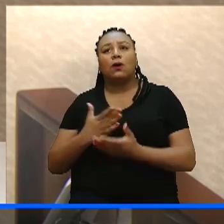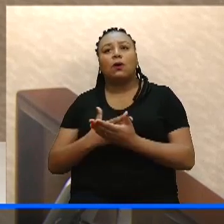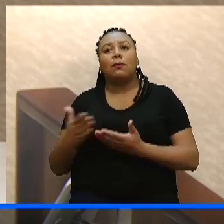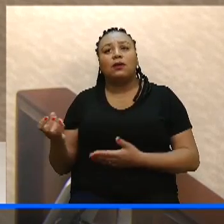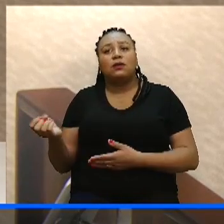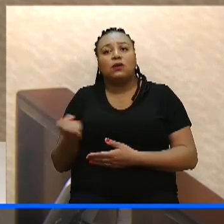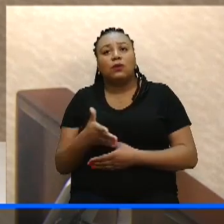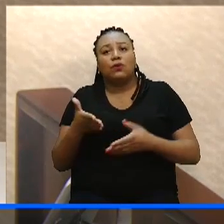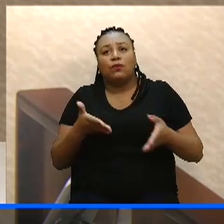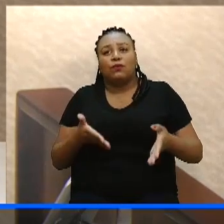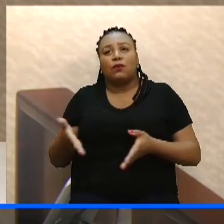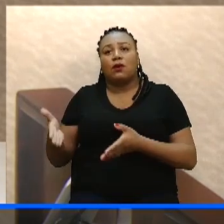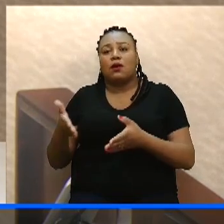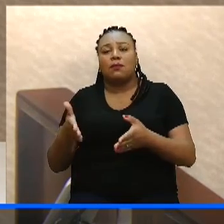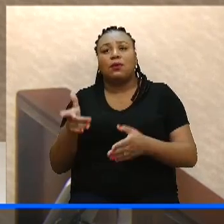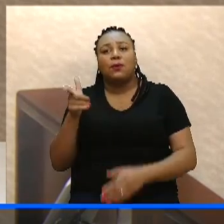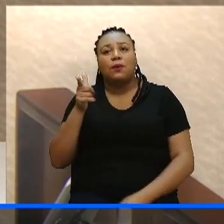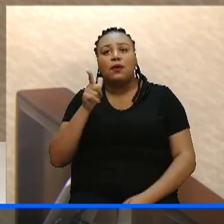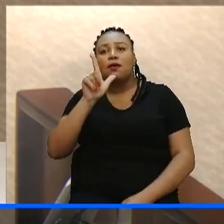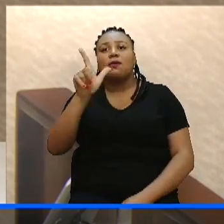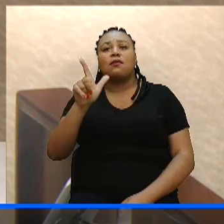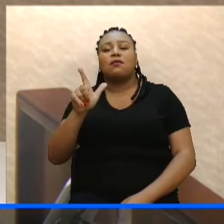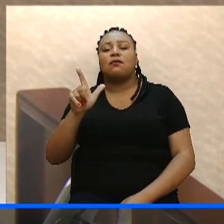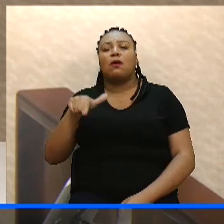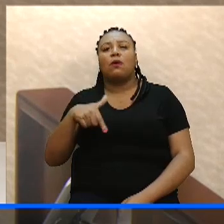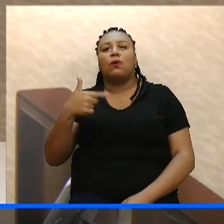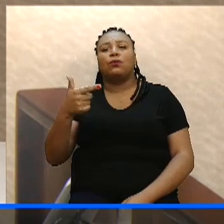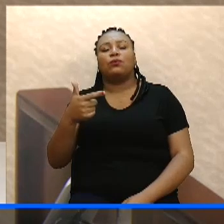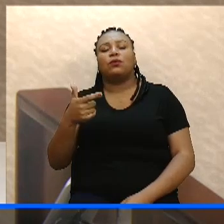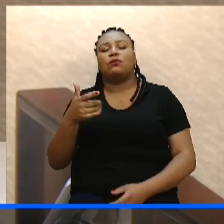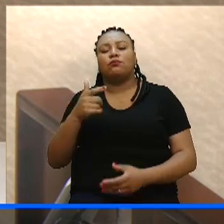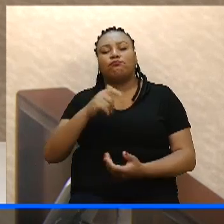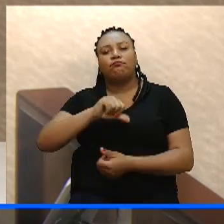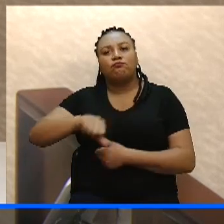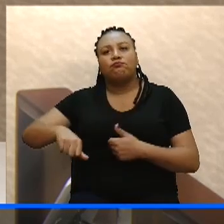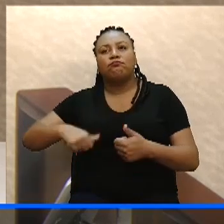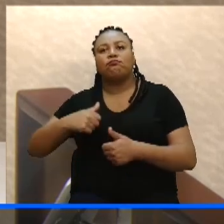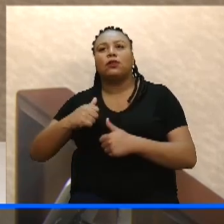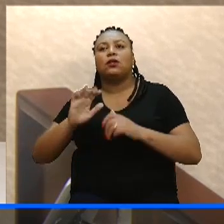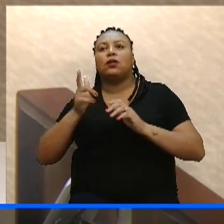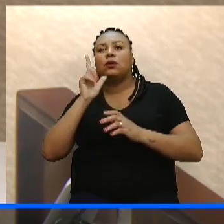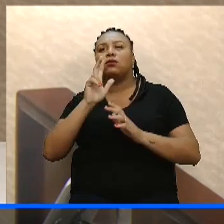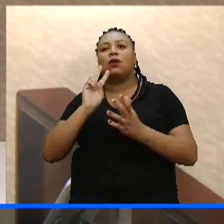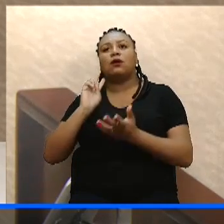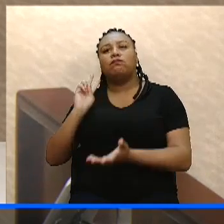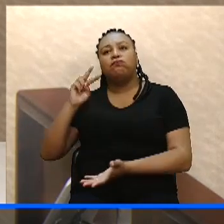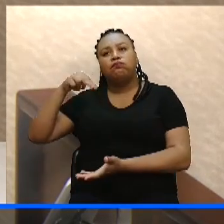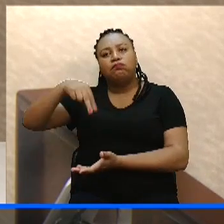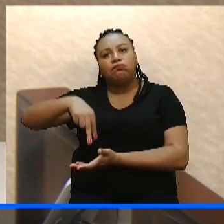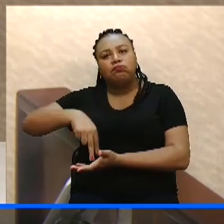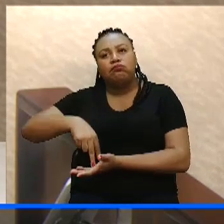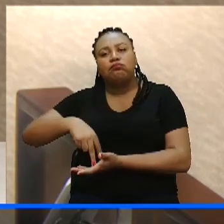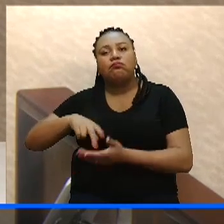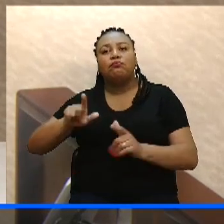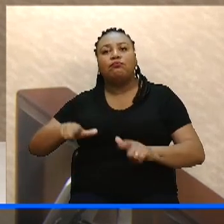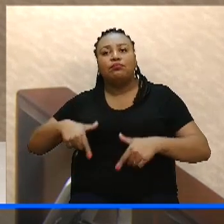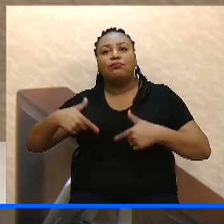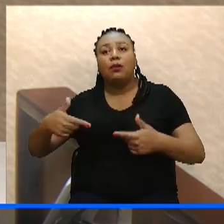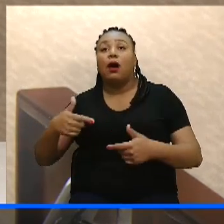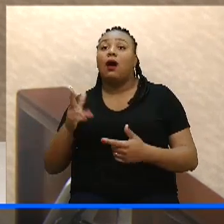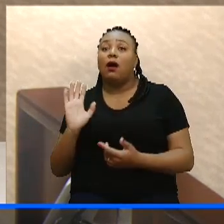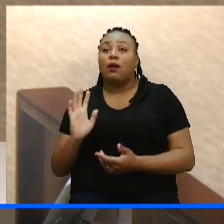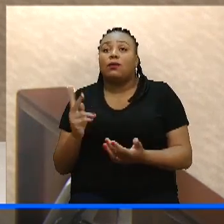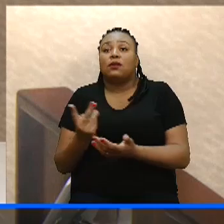rumo ganha novos contornos e se agiganta foi assim em setembro